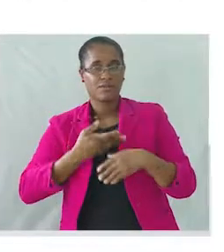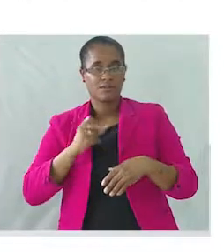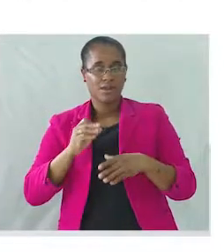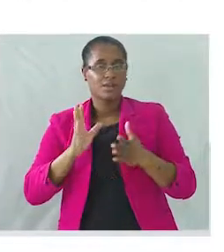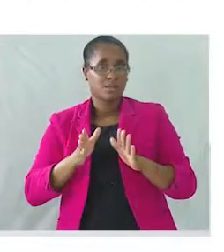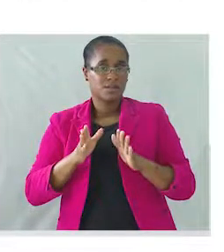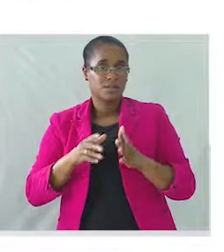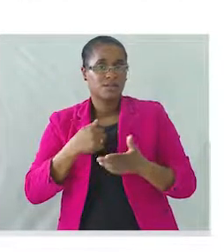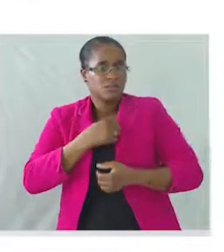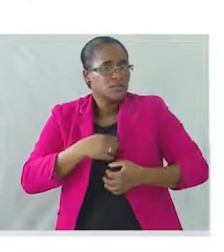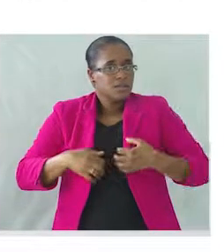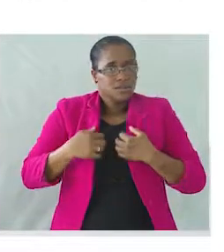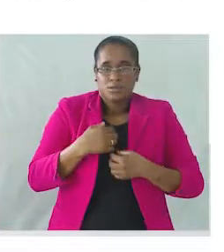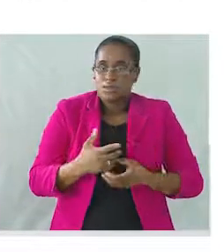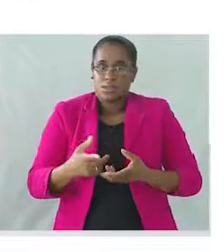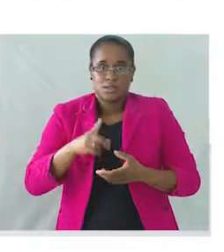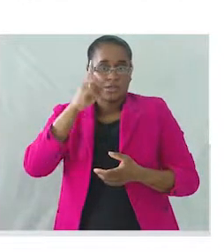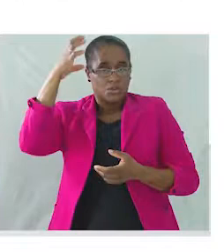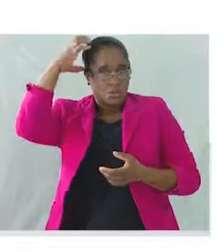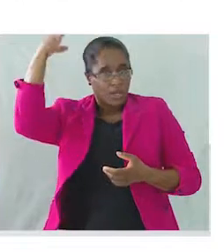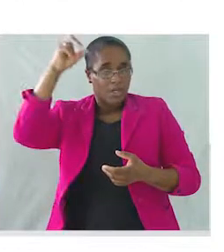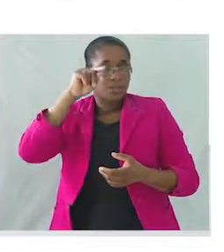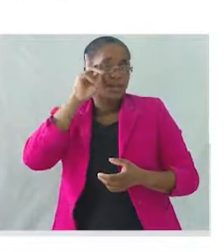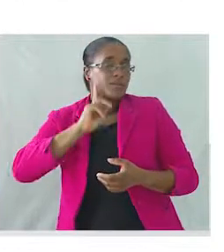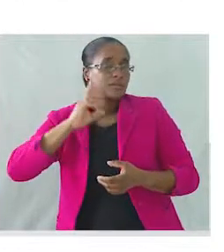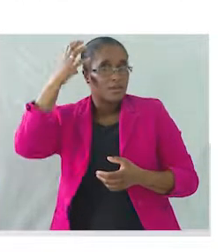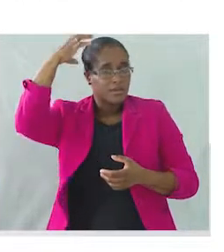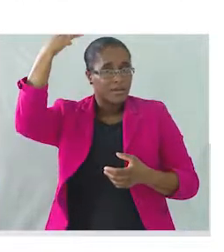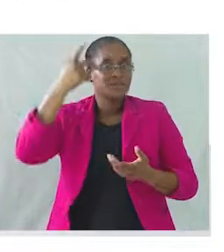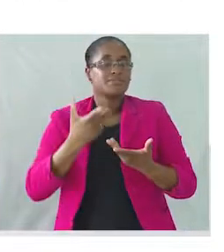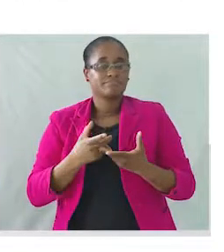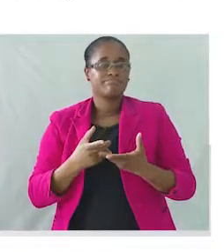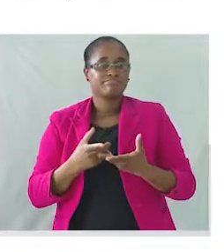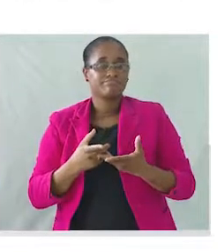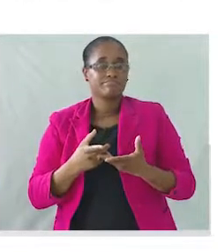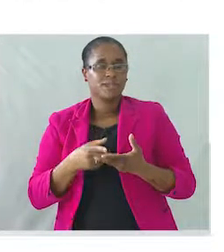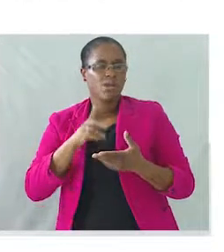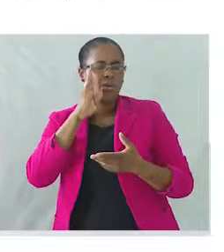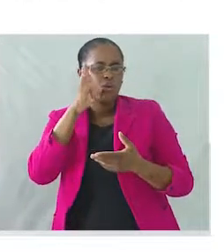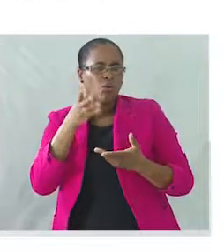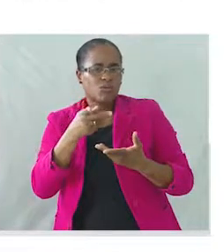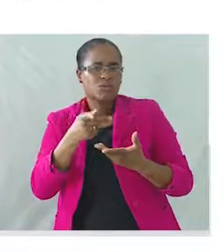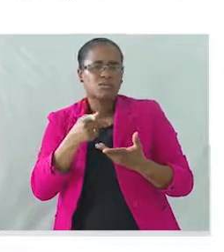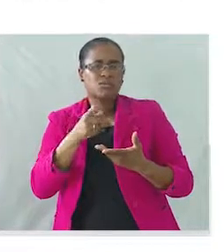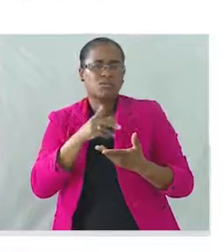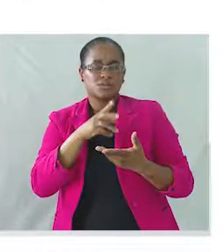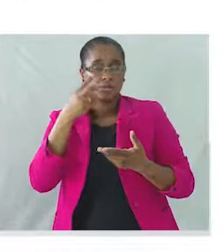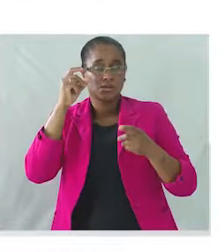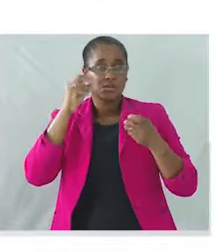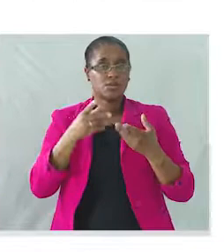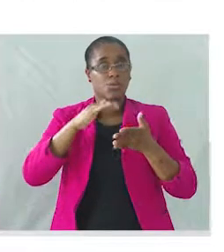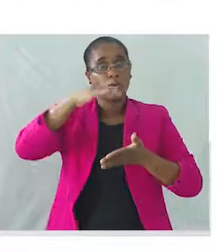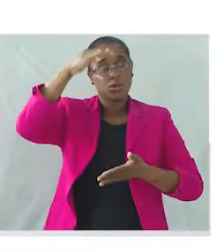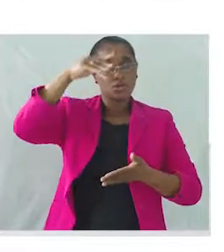para desespero do rei, da rainha e suas aias, logo cresceu uma orelha de burro de